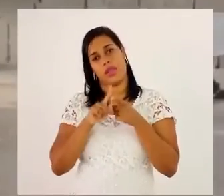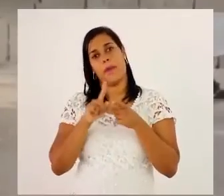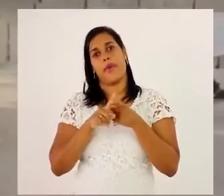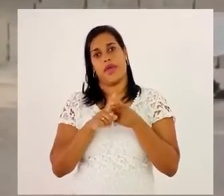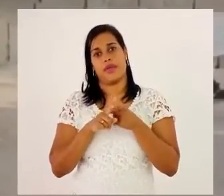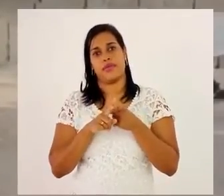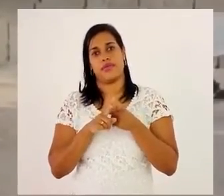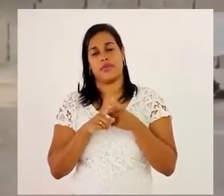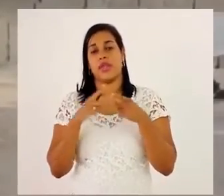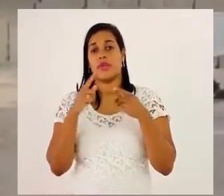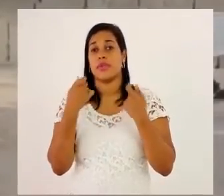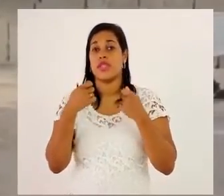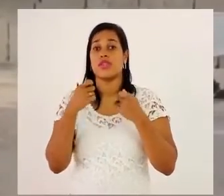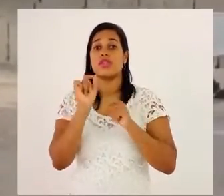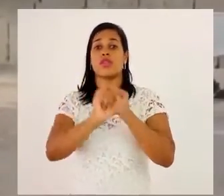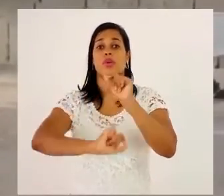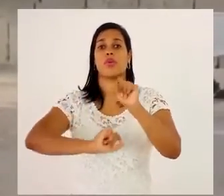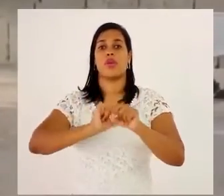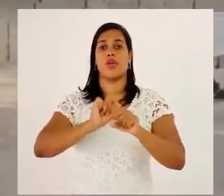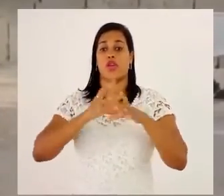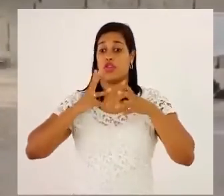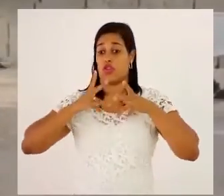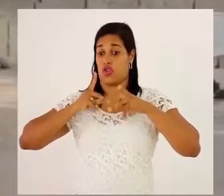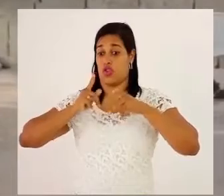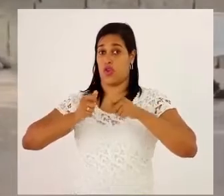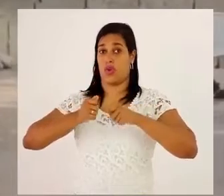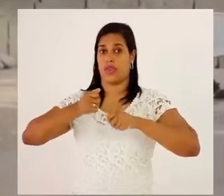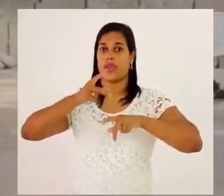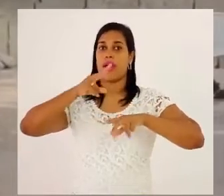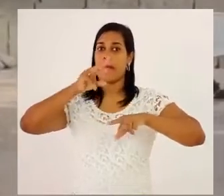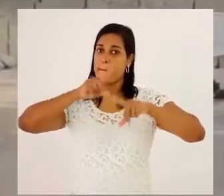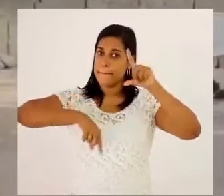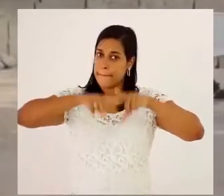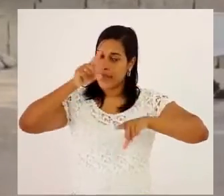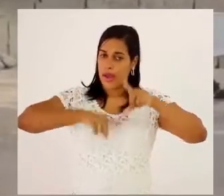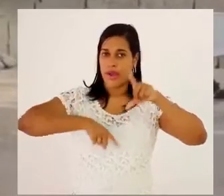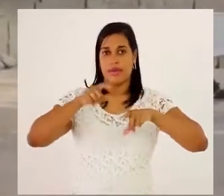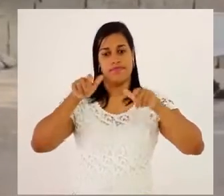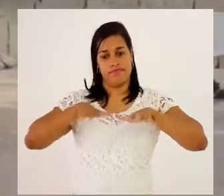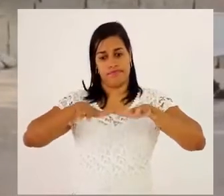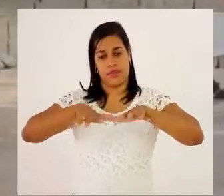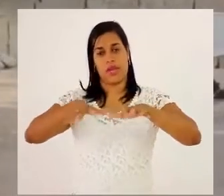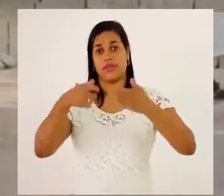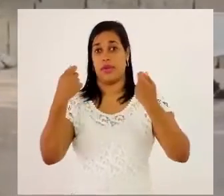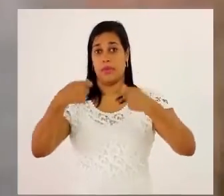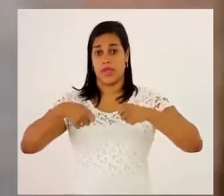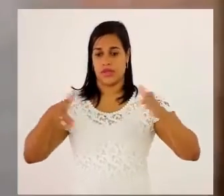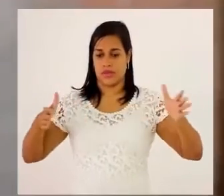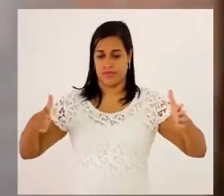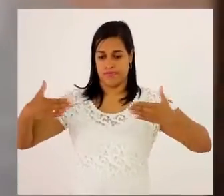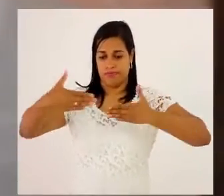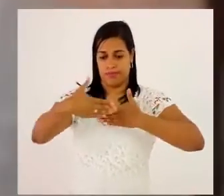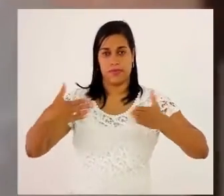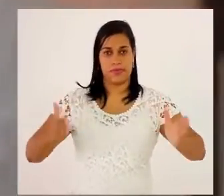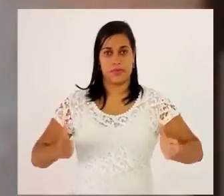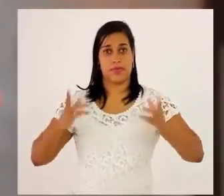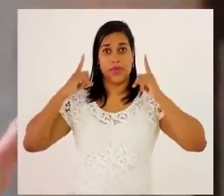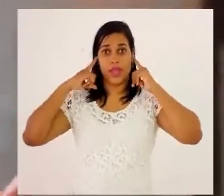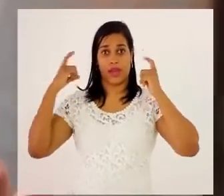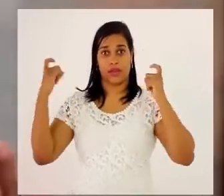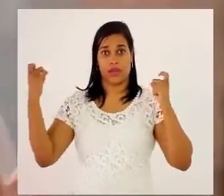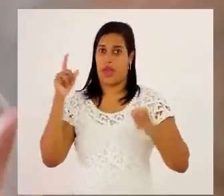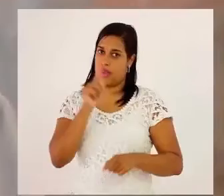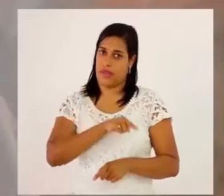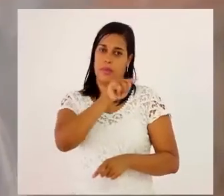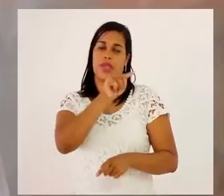O que é que a gente tenta fazer? Enclausura toda a máquina para abafar esse ruído e a gente já elimina o risco na fonte. A gente